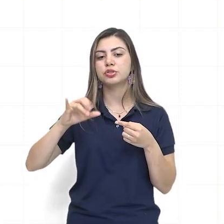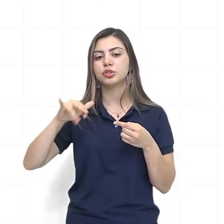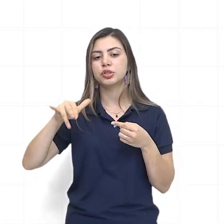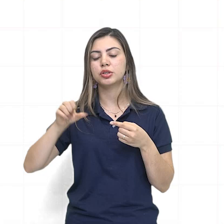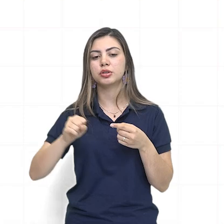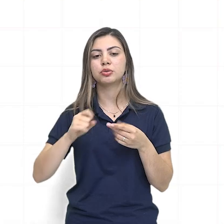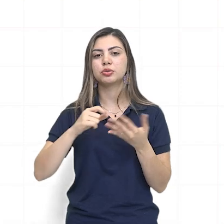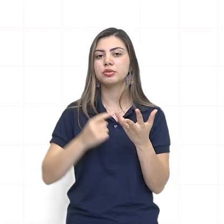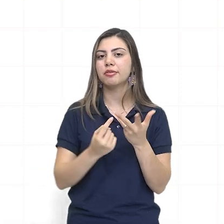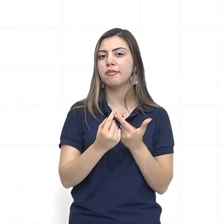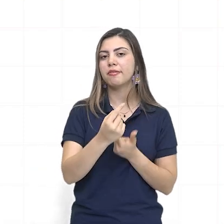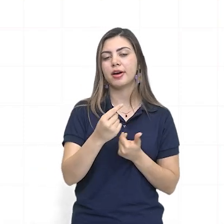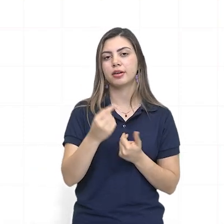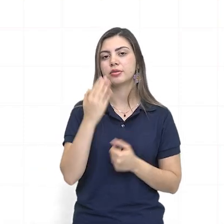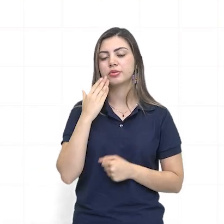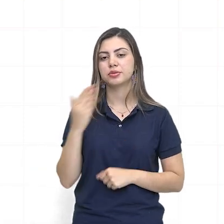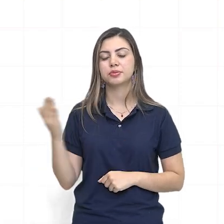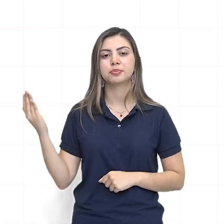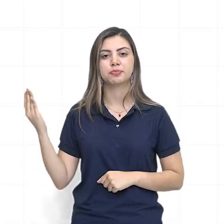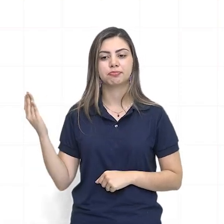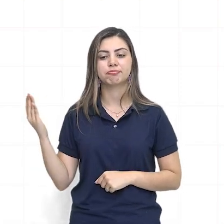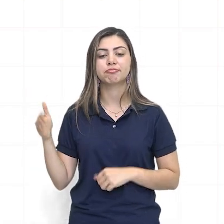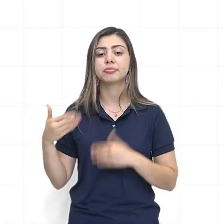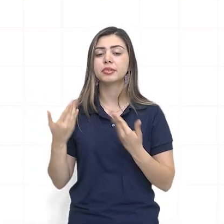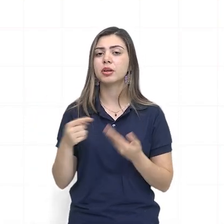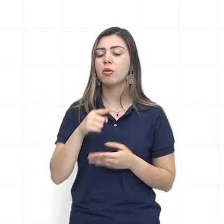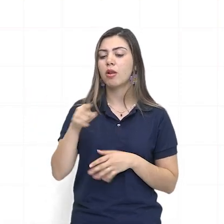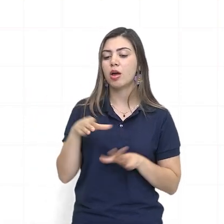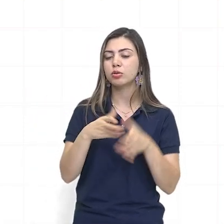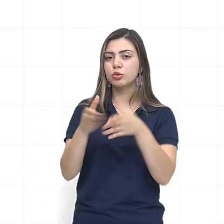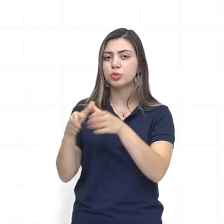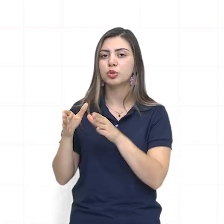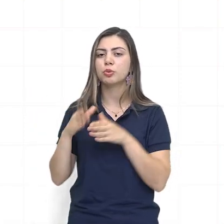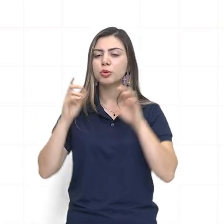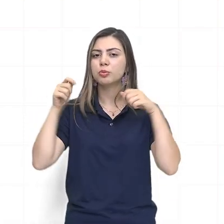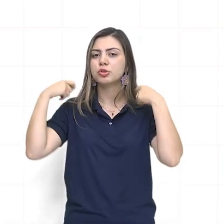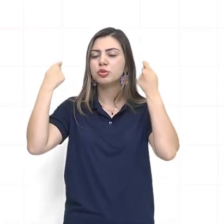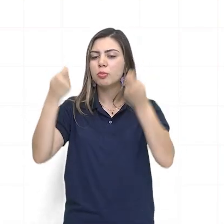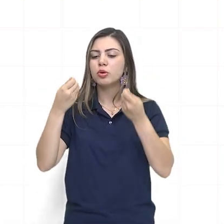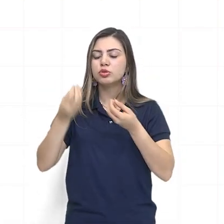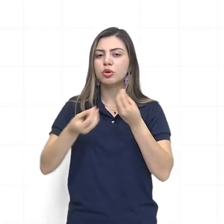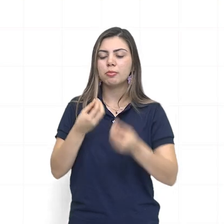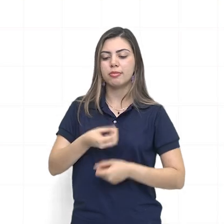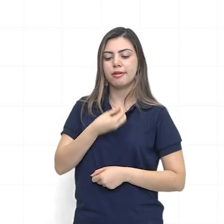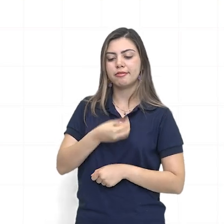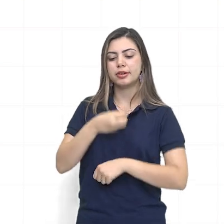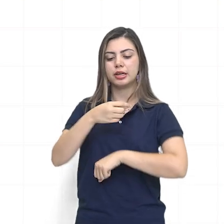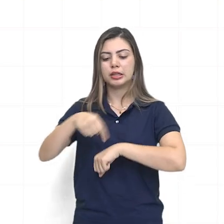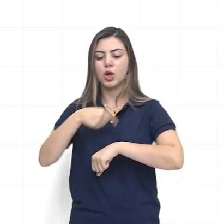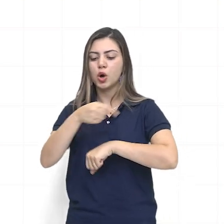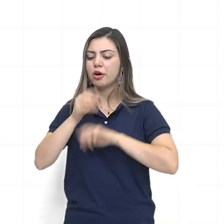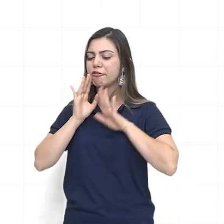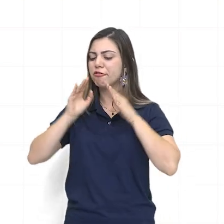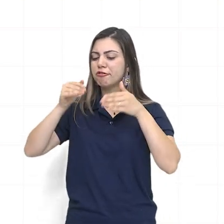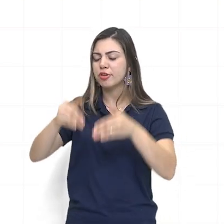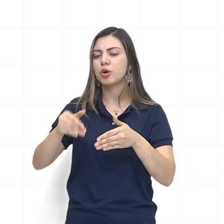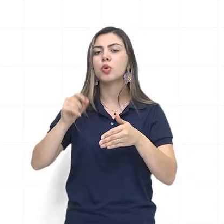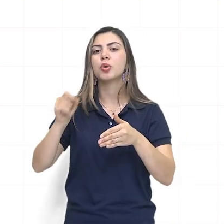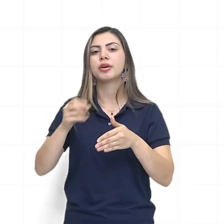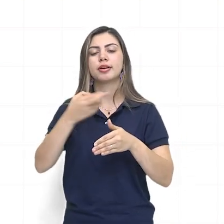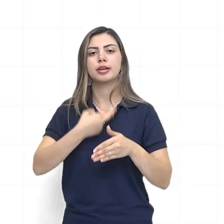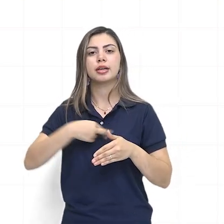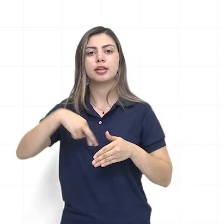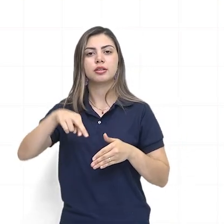e agostinianos. Então, esses monges, eles dedicavam seu tempo à vida religiosa e